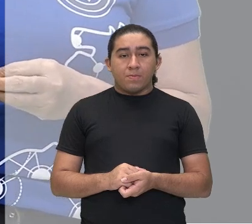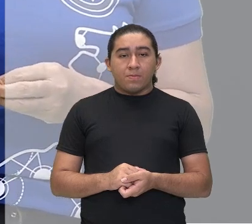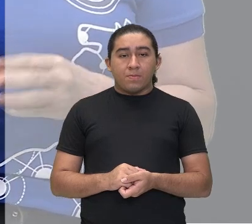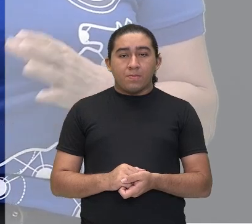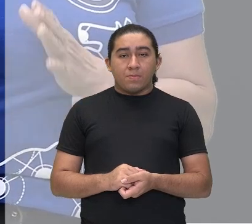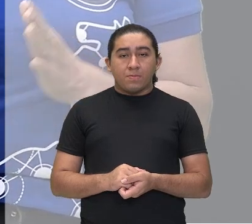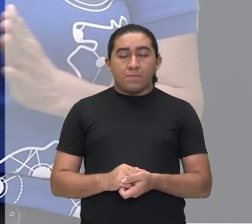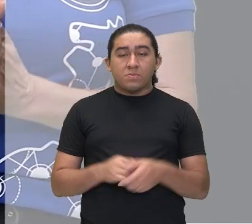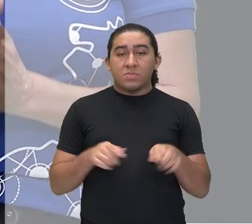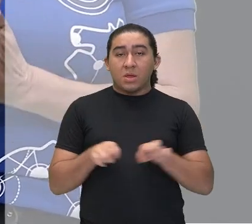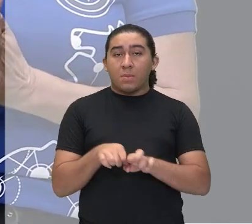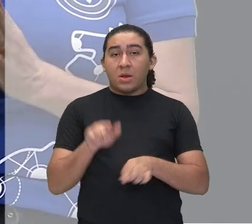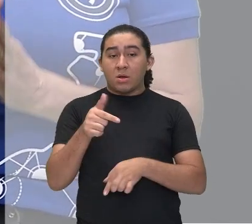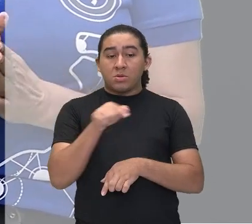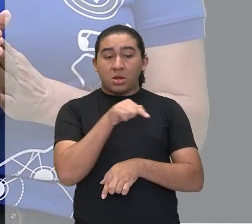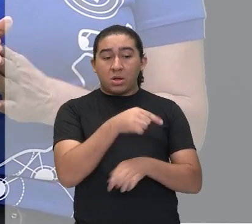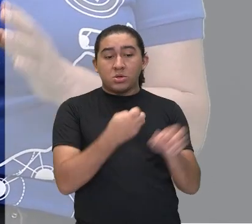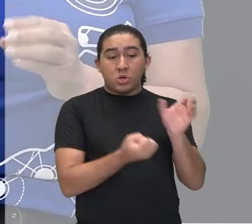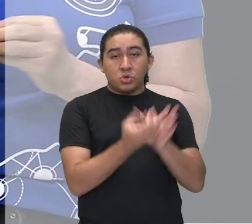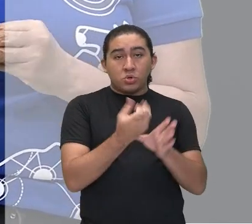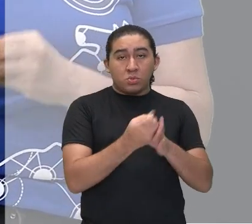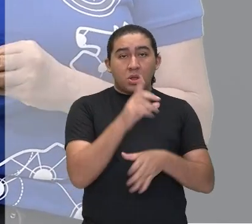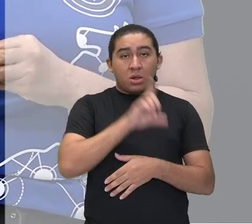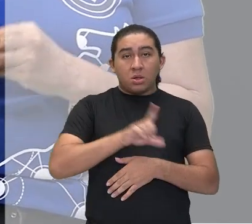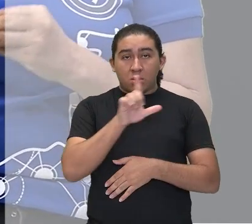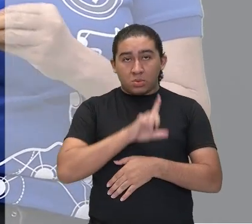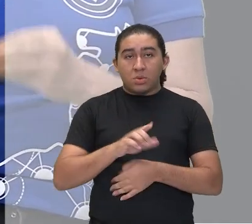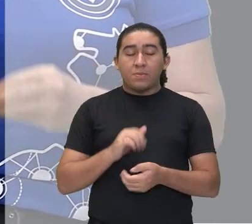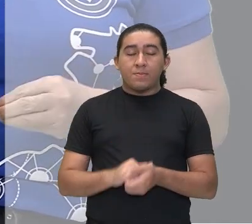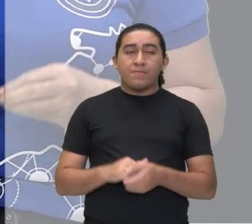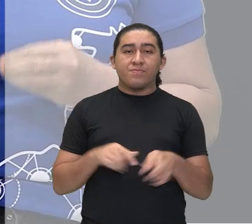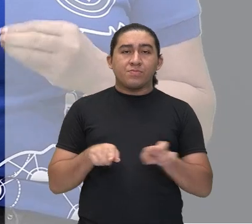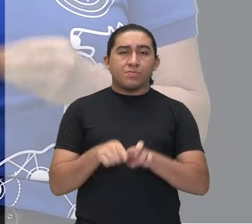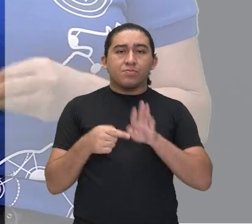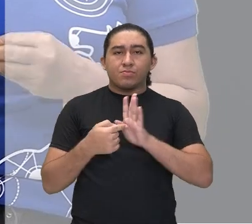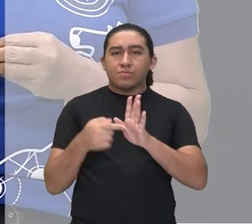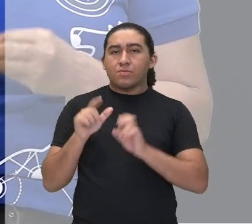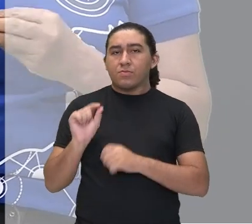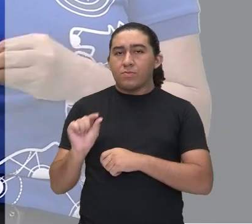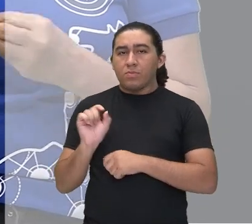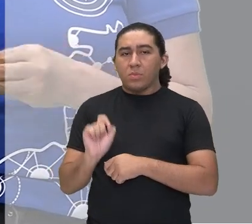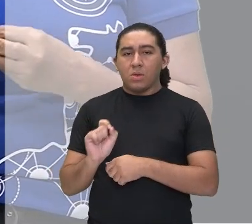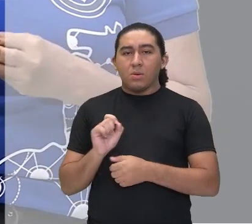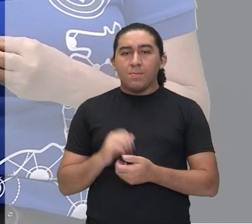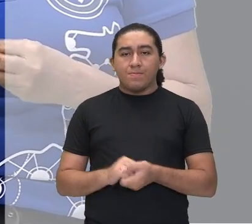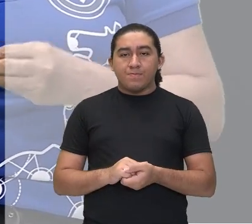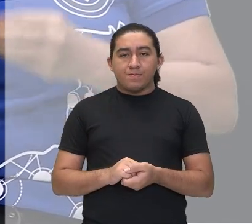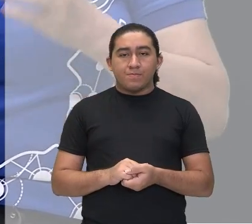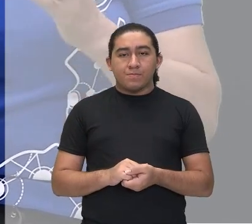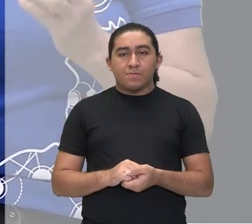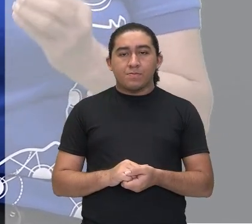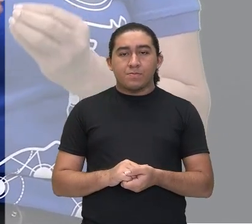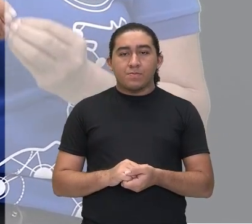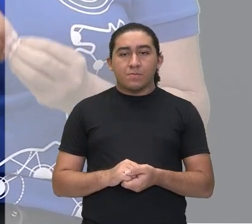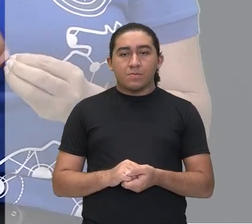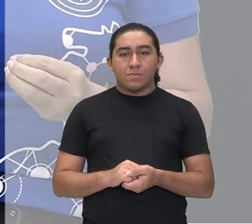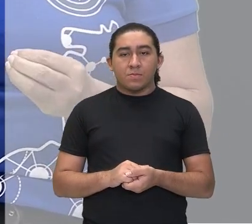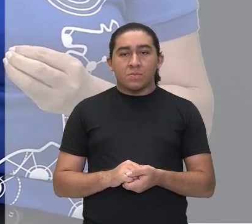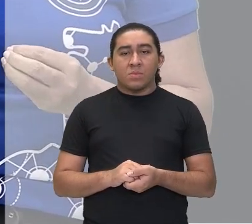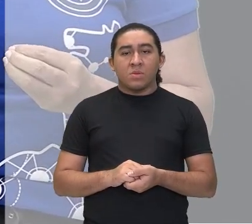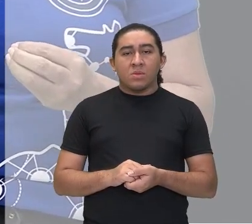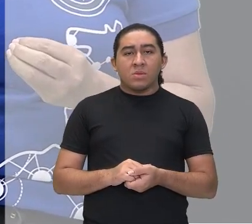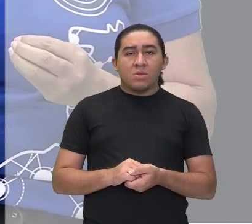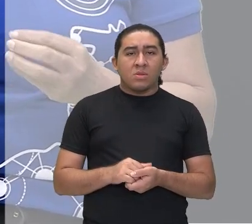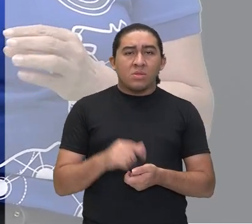tendência. Então, o que se traz? Traz um pouco ainda dos românticos a